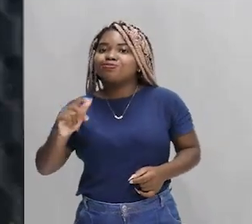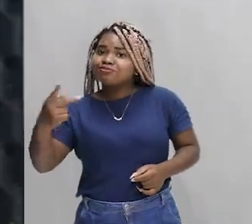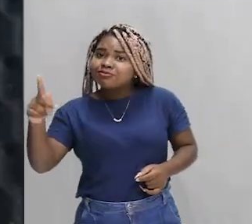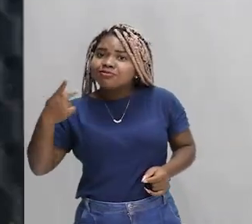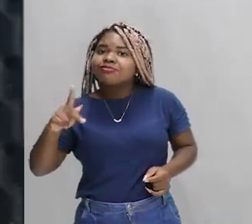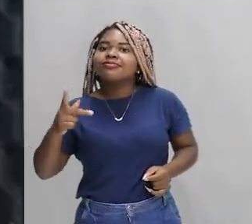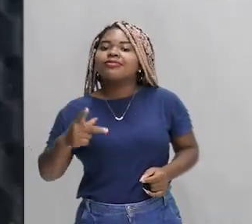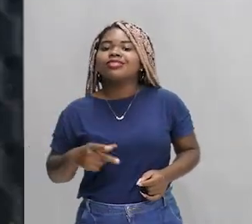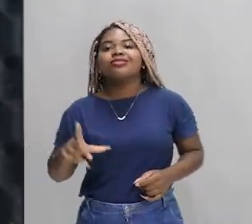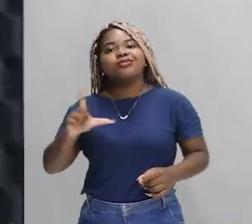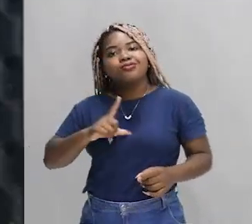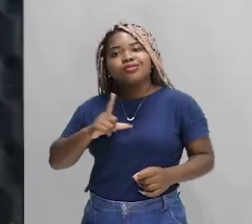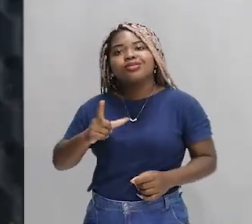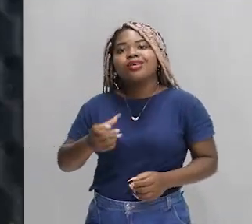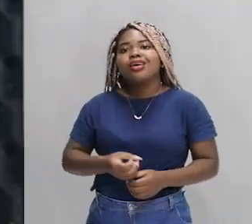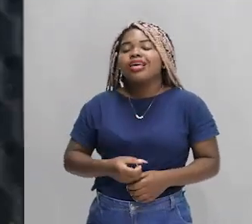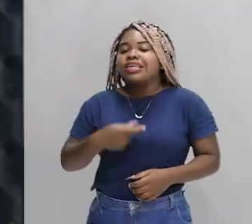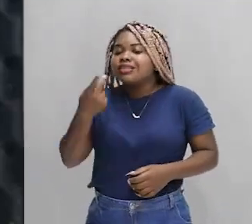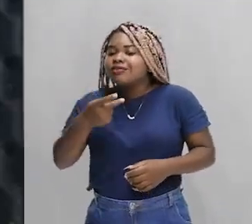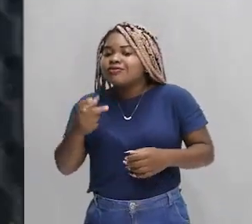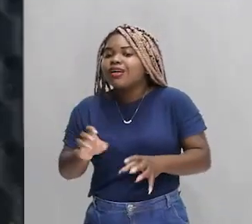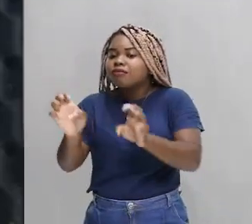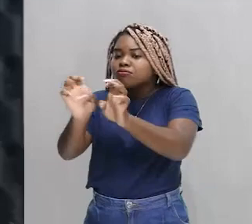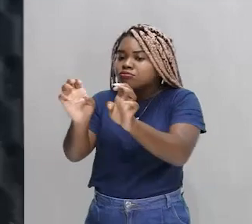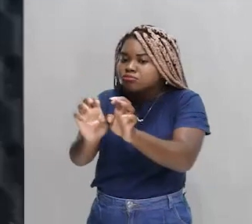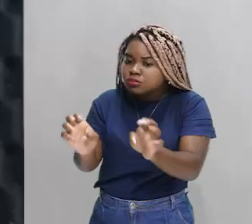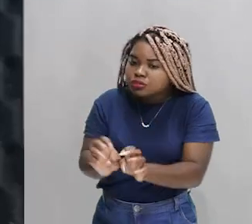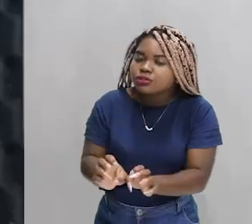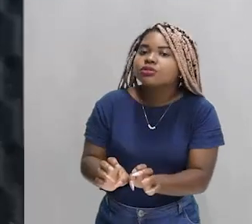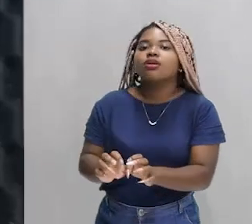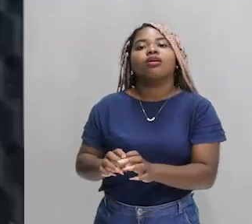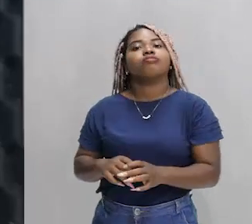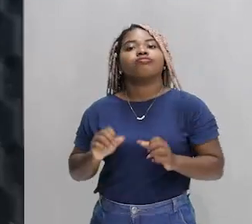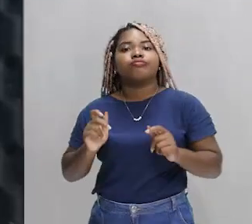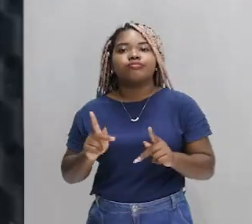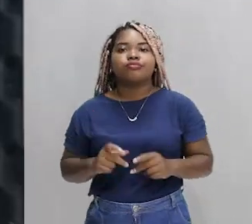muito estruturada, de forma internalizada, então é bastante tranquilo.